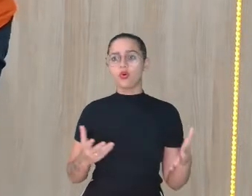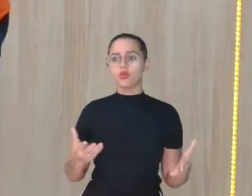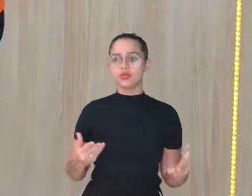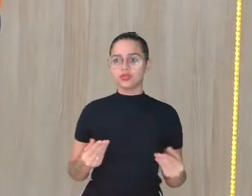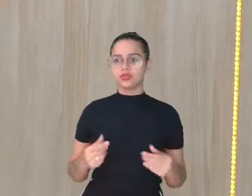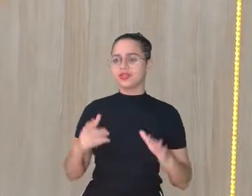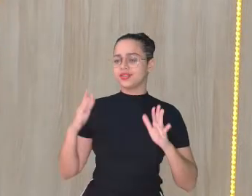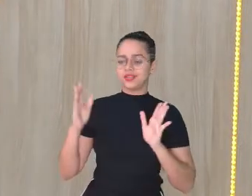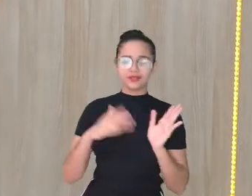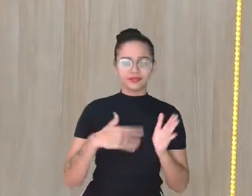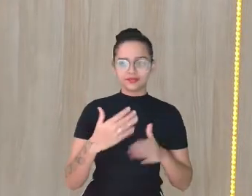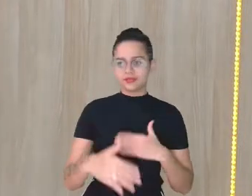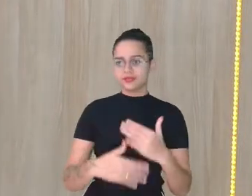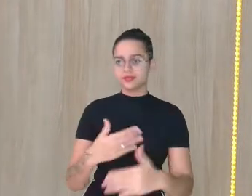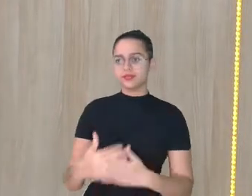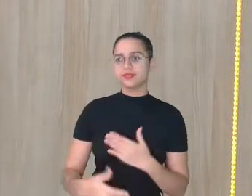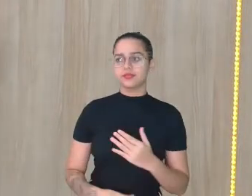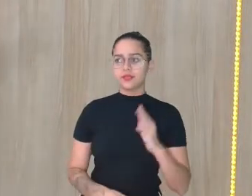E assim vai.